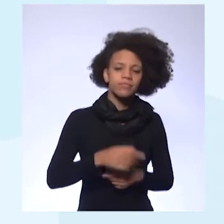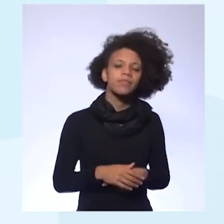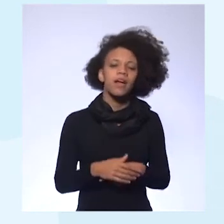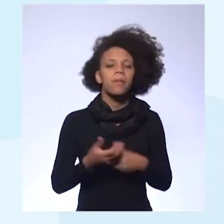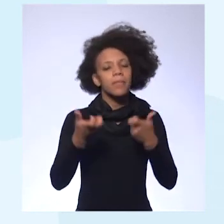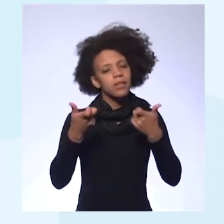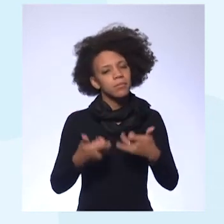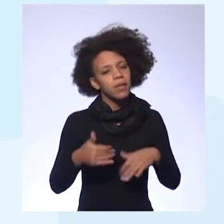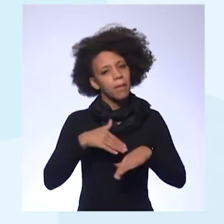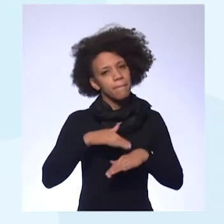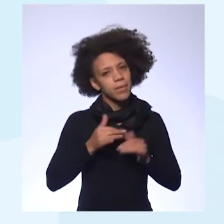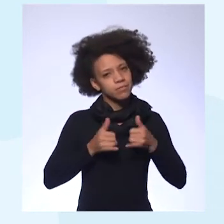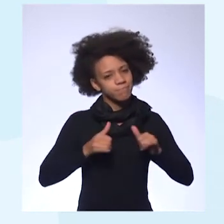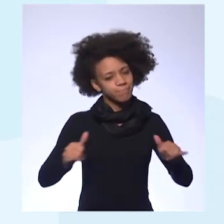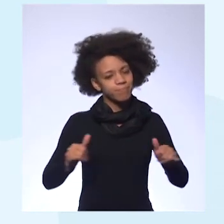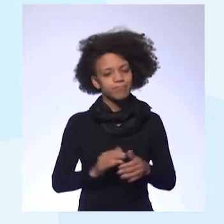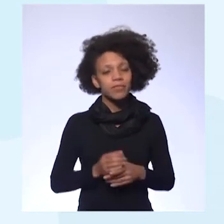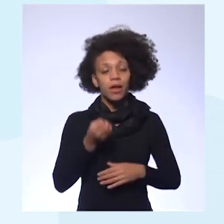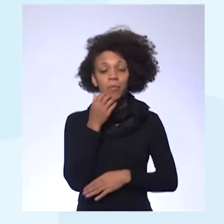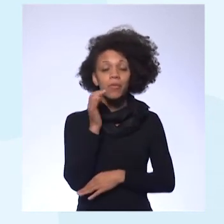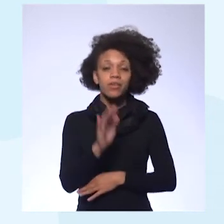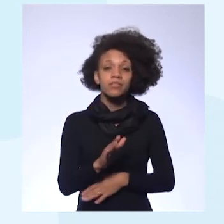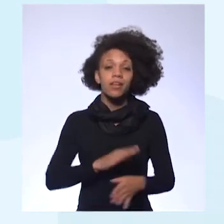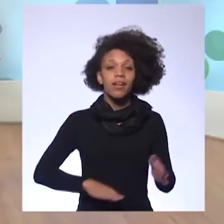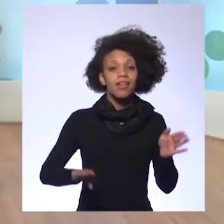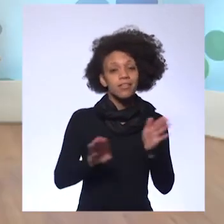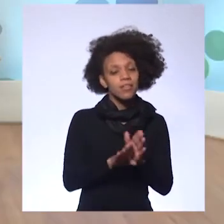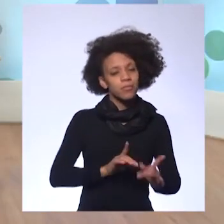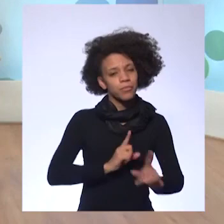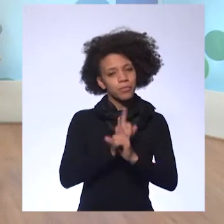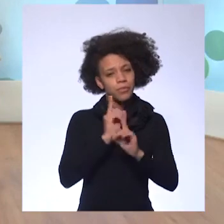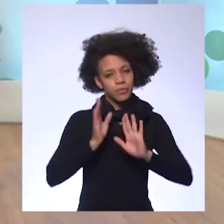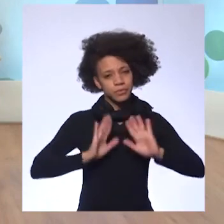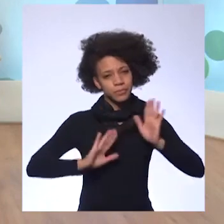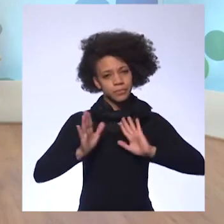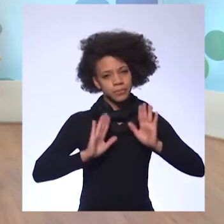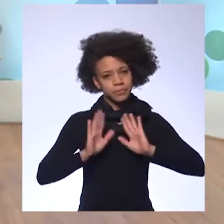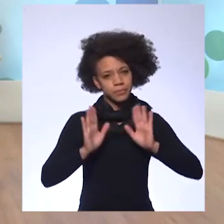pouco mais de fontes de energias. Boa tarde e até semana que vem. Até a próxima, tchau, tchau.